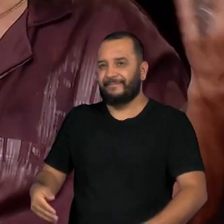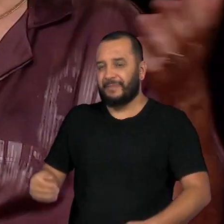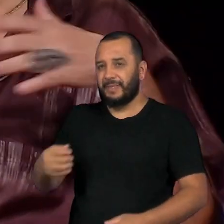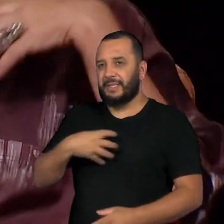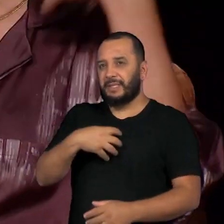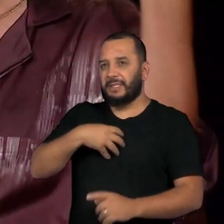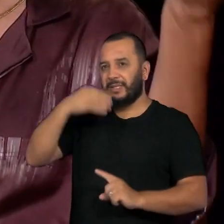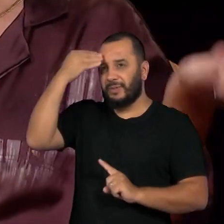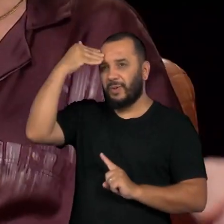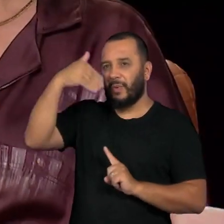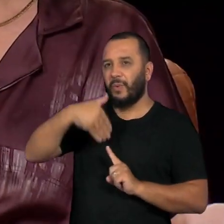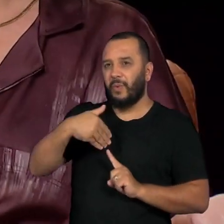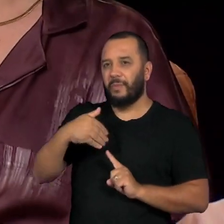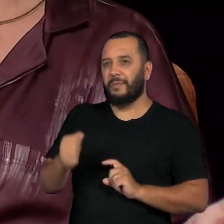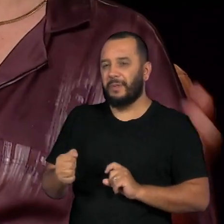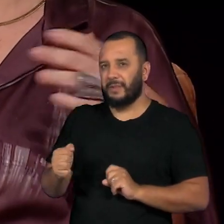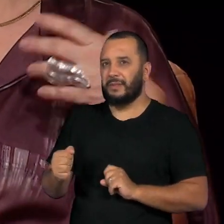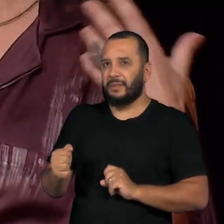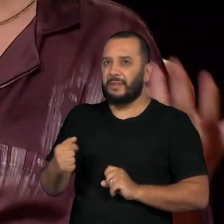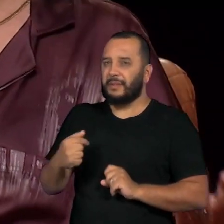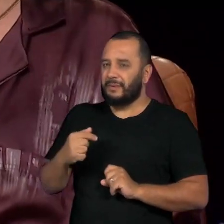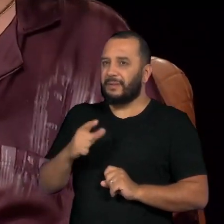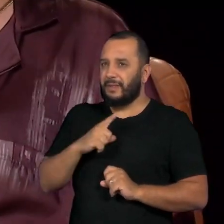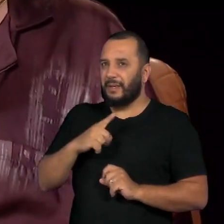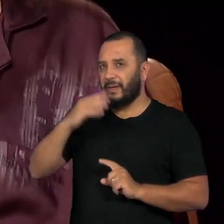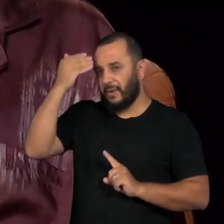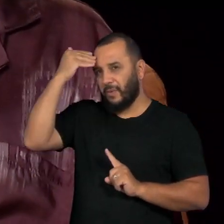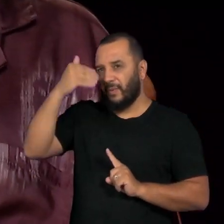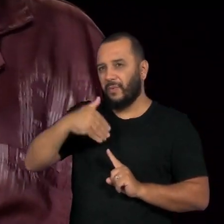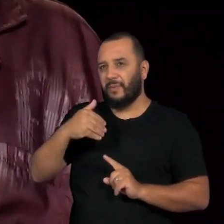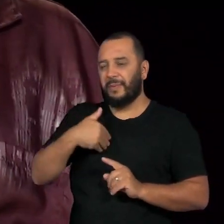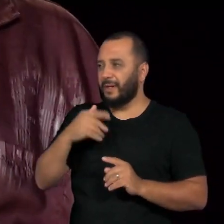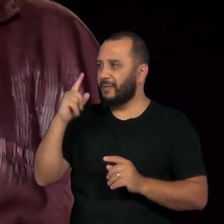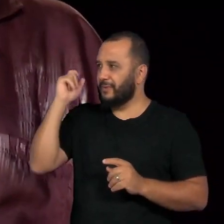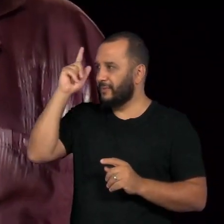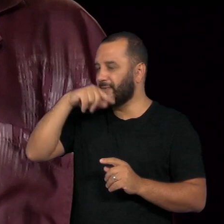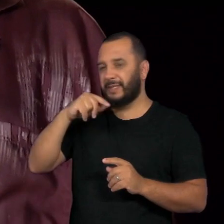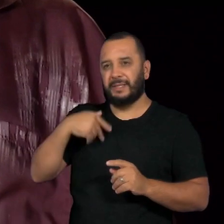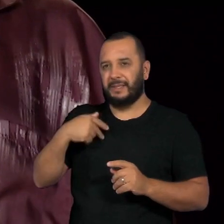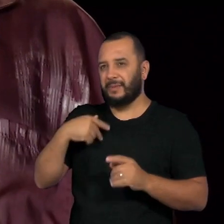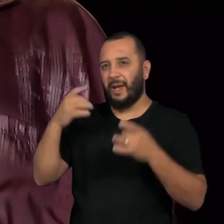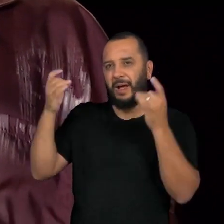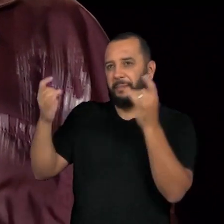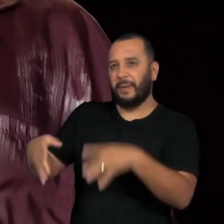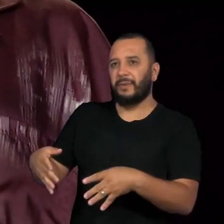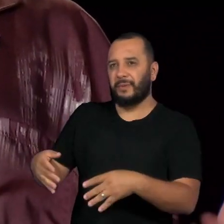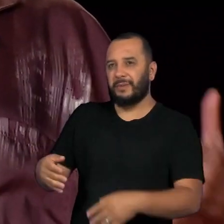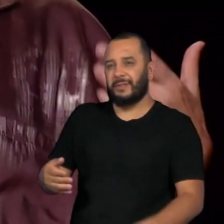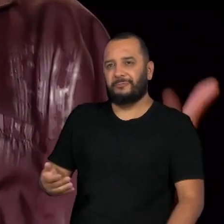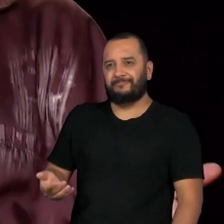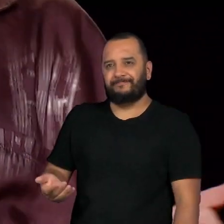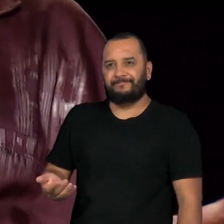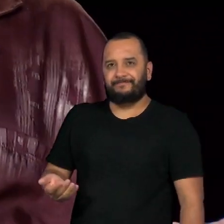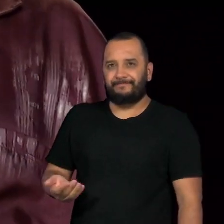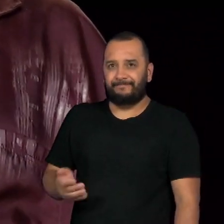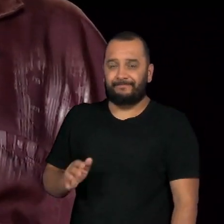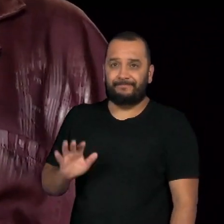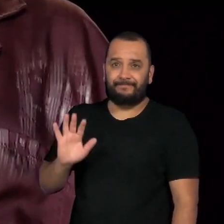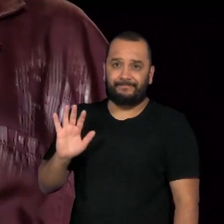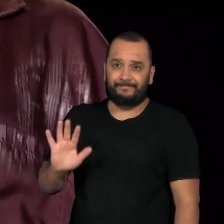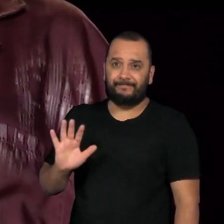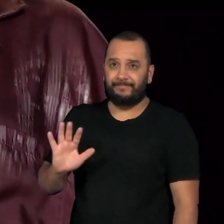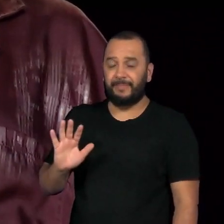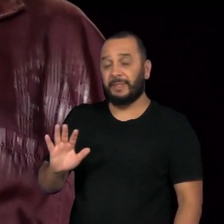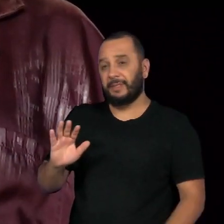você leva e que eu levo, né, e que é muito difícil espiar isso. E então o final de Um Céu